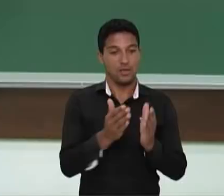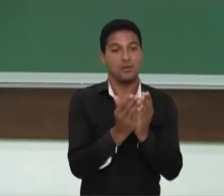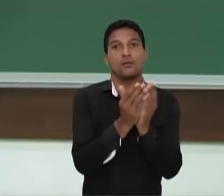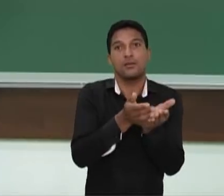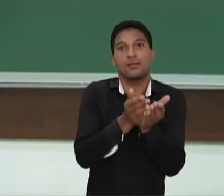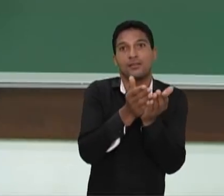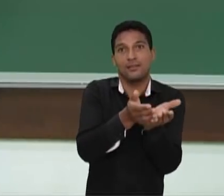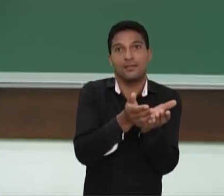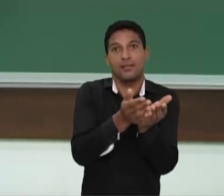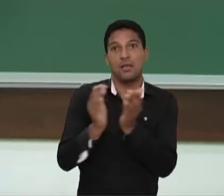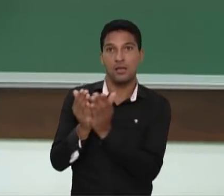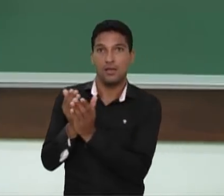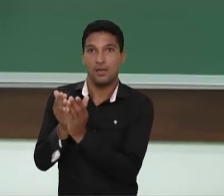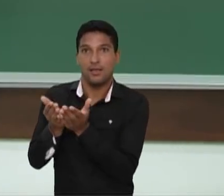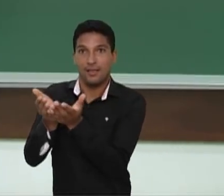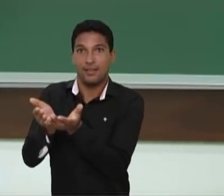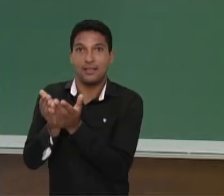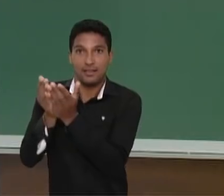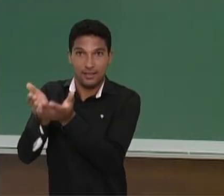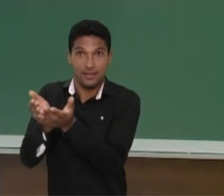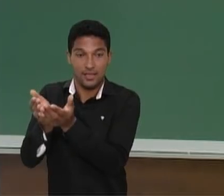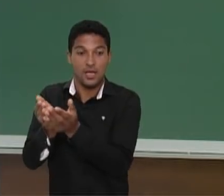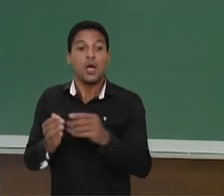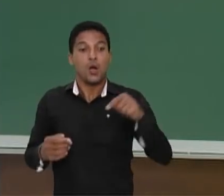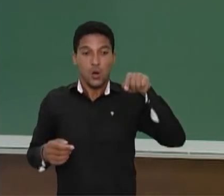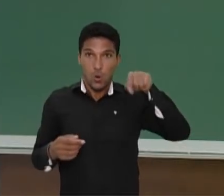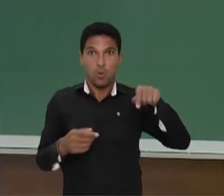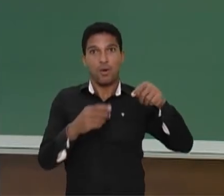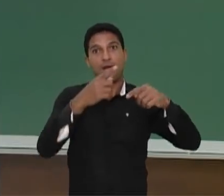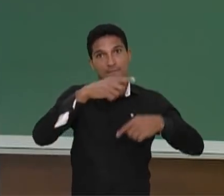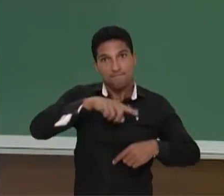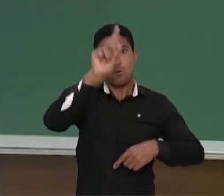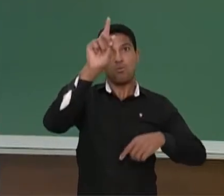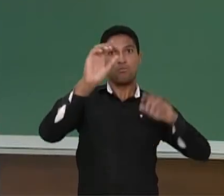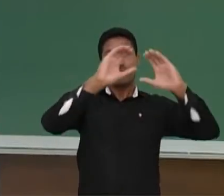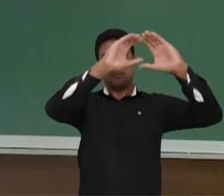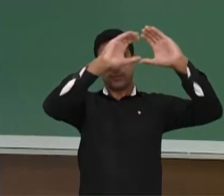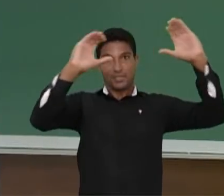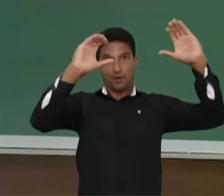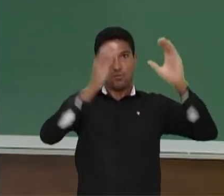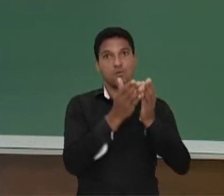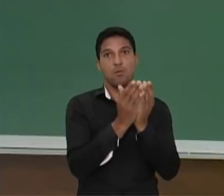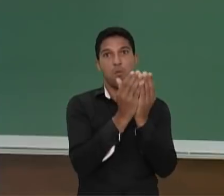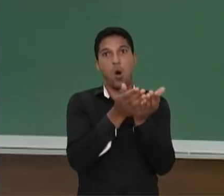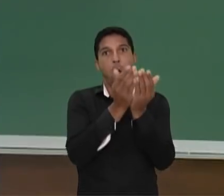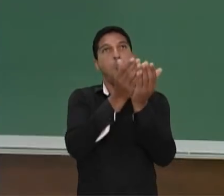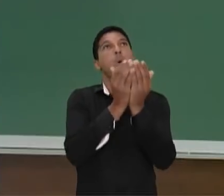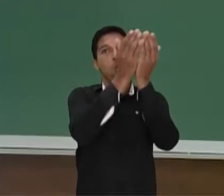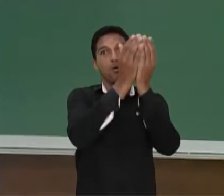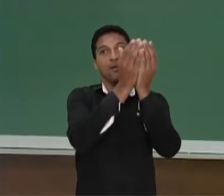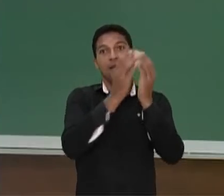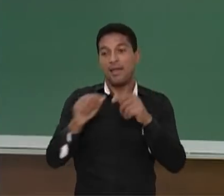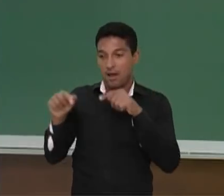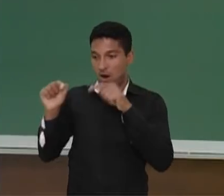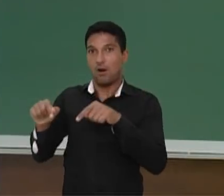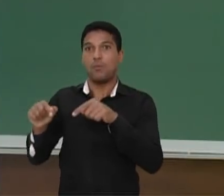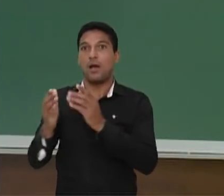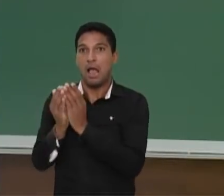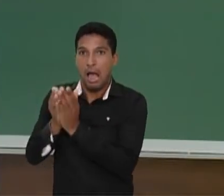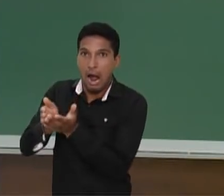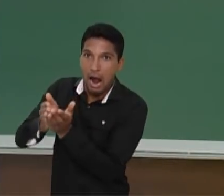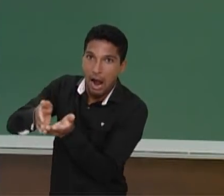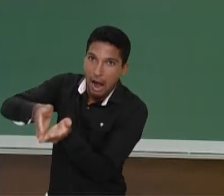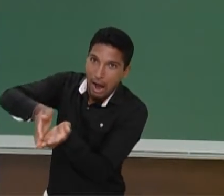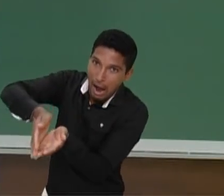paraíso e uma que leva para o inferno. E as pessoas tentando, claro, embarcar na do paraíso, né? Ninguém quer ir para o